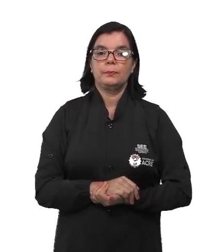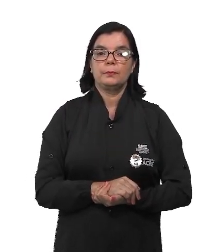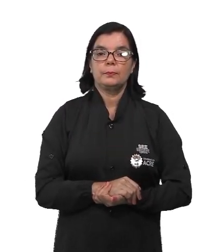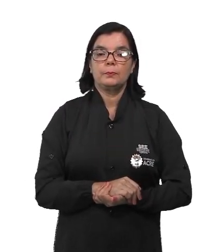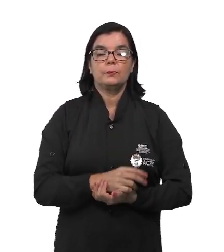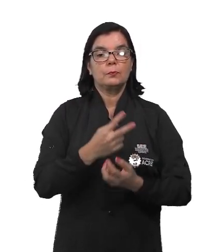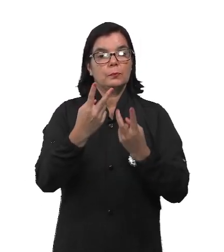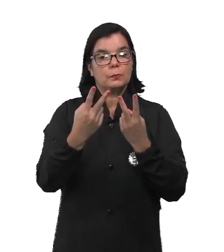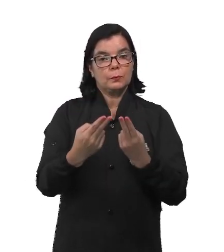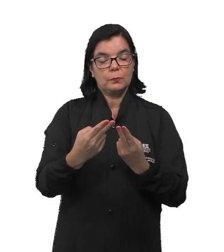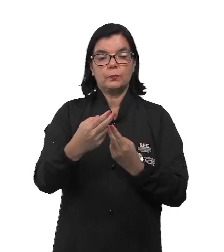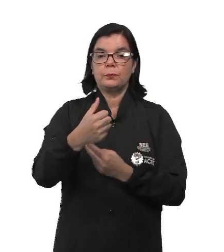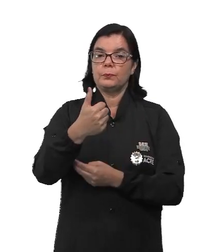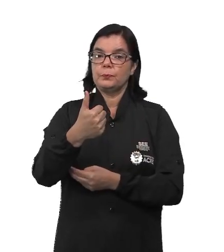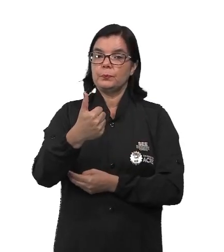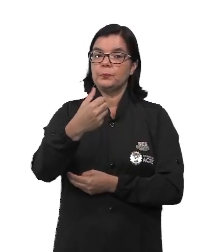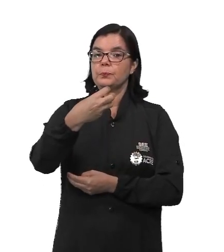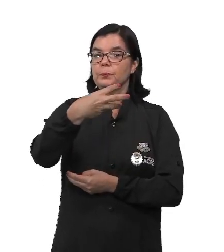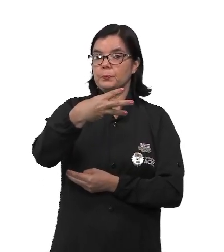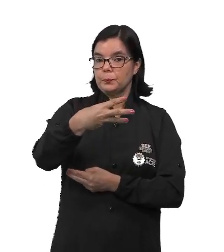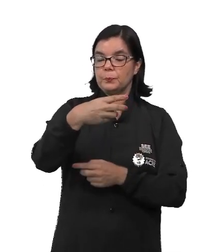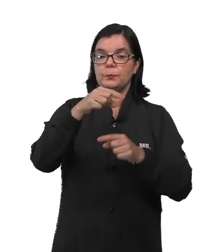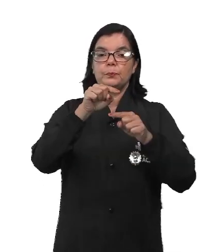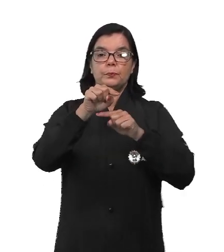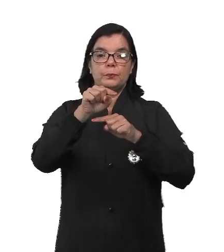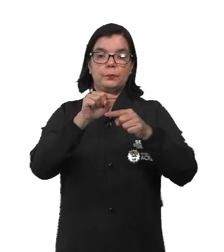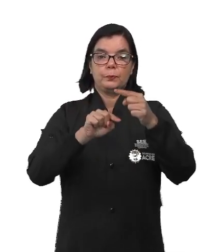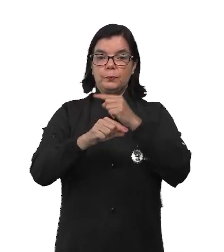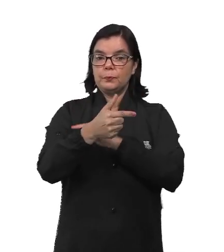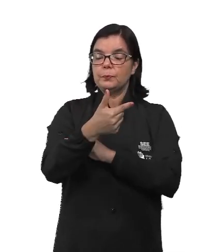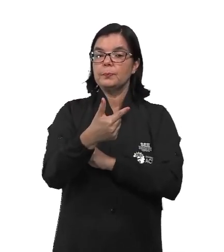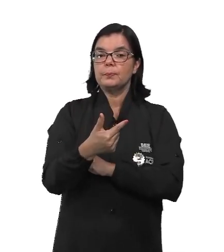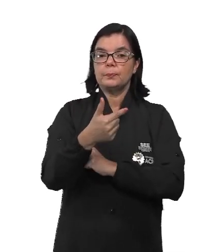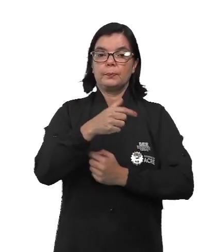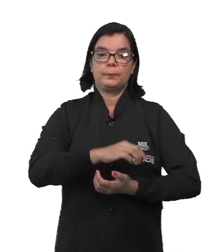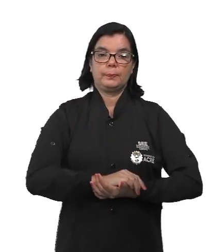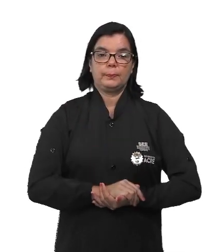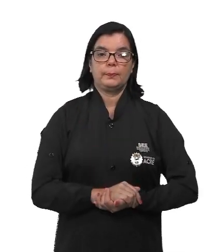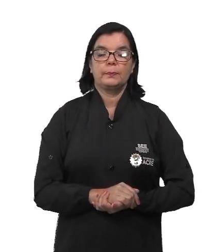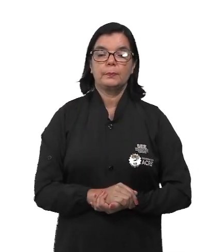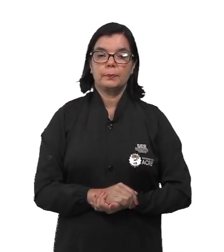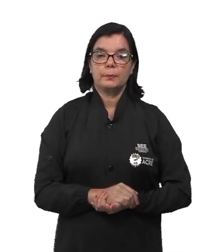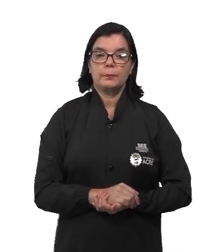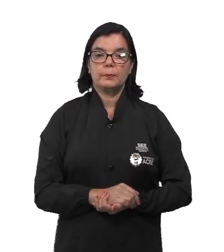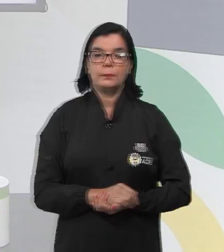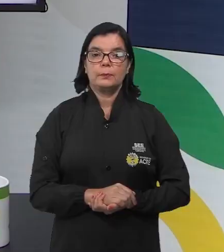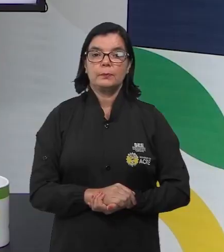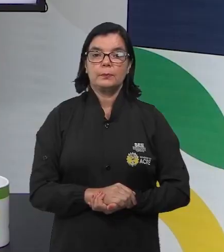é igual a 13 dividido para 2.